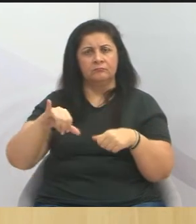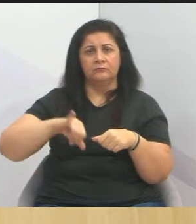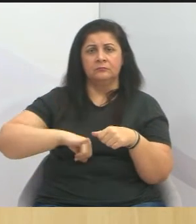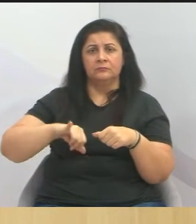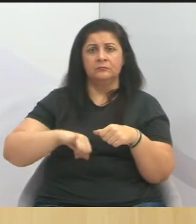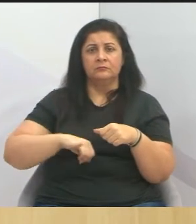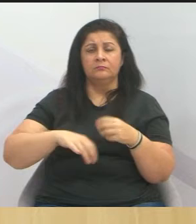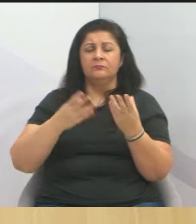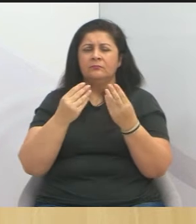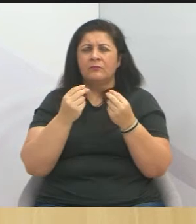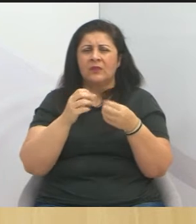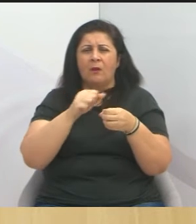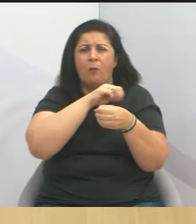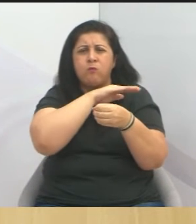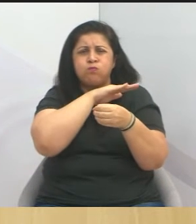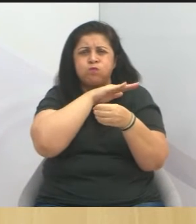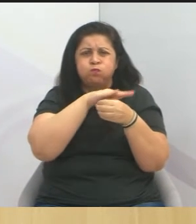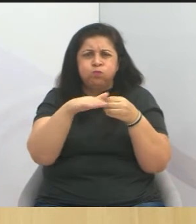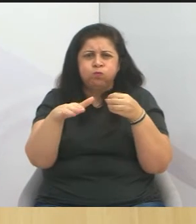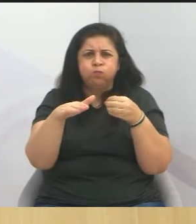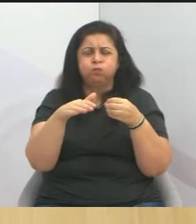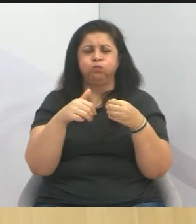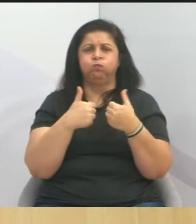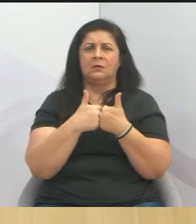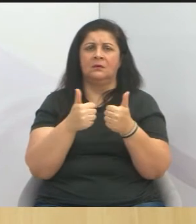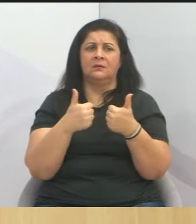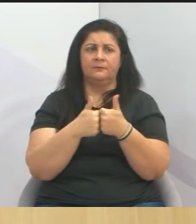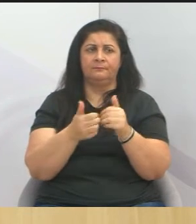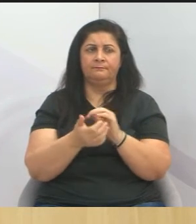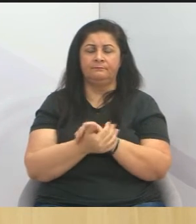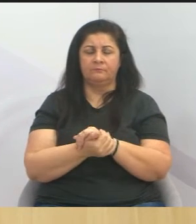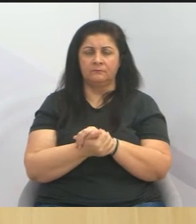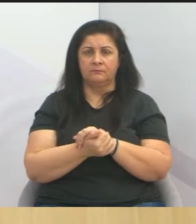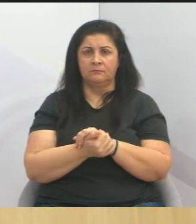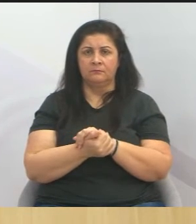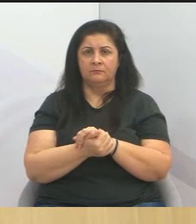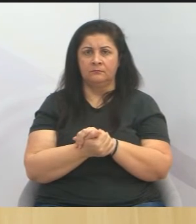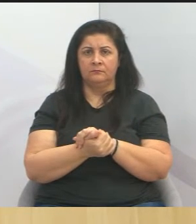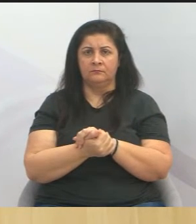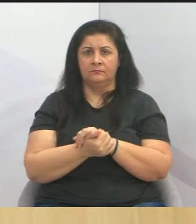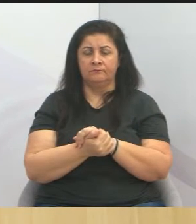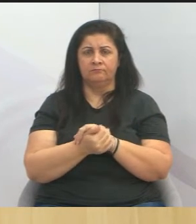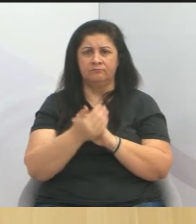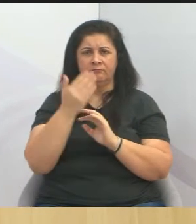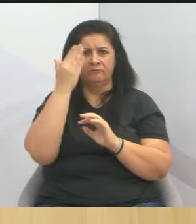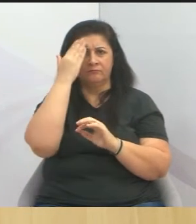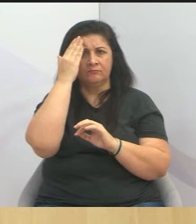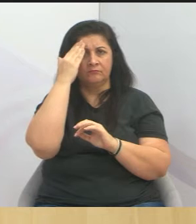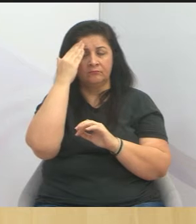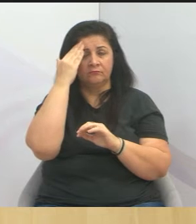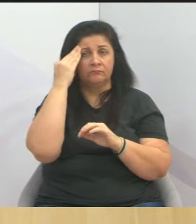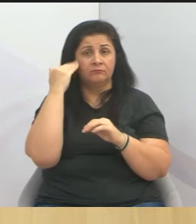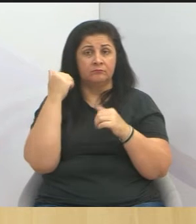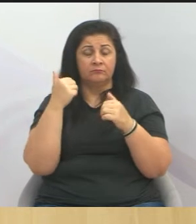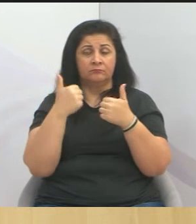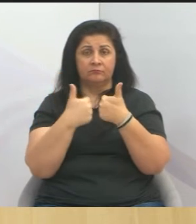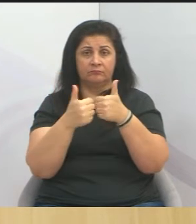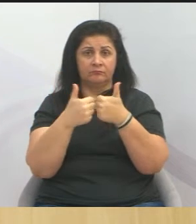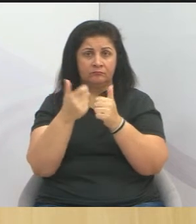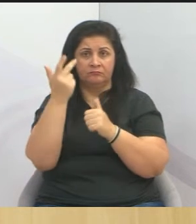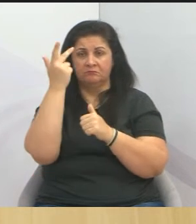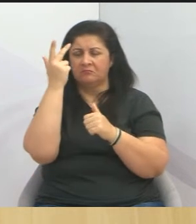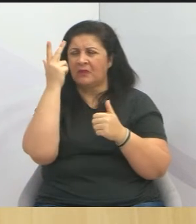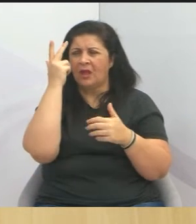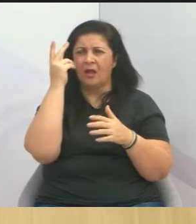sofrendo com aglomeração dentro dos veículos coletivo Considerando o normal funcionamento de agências